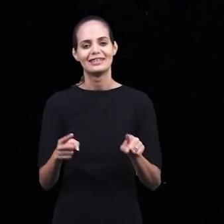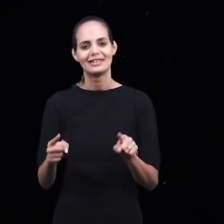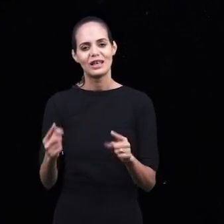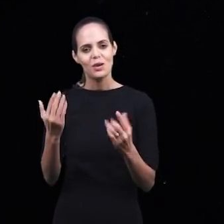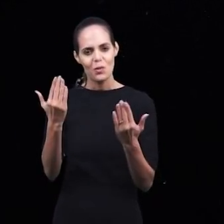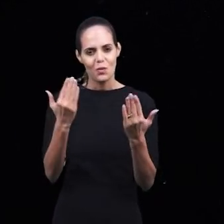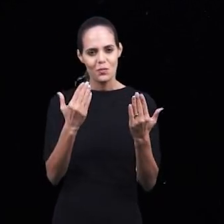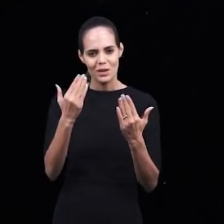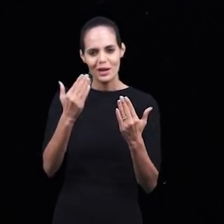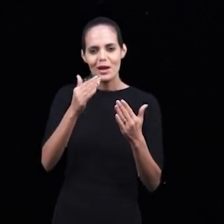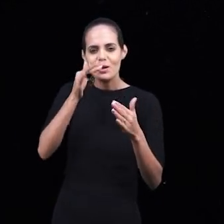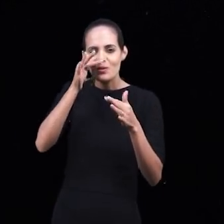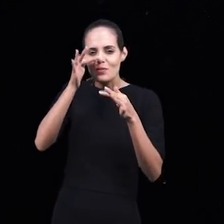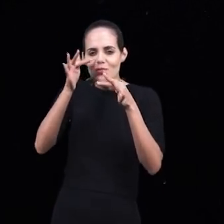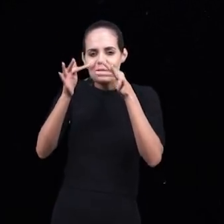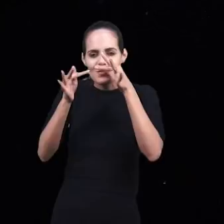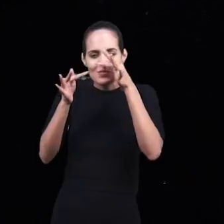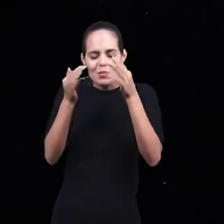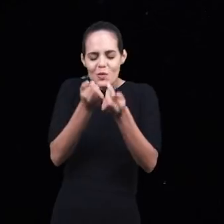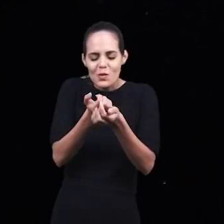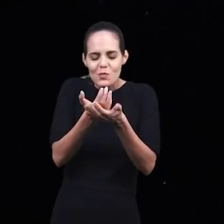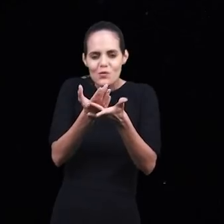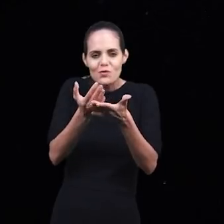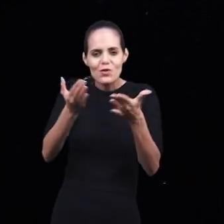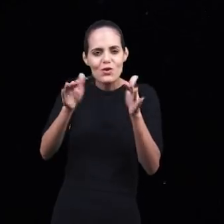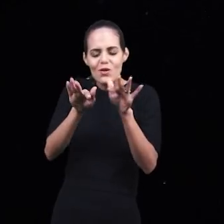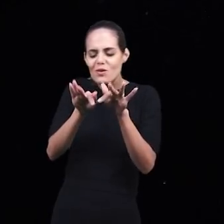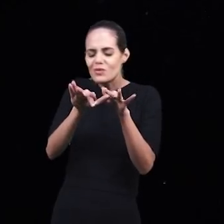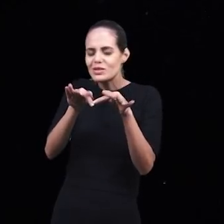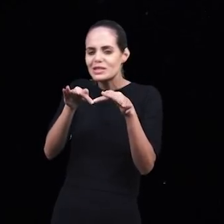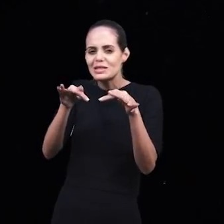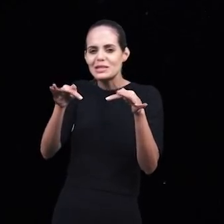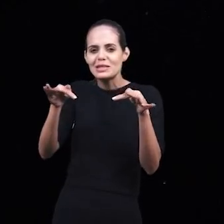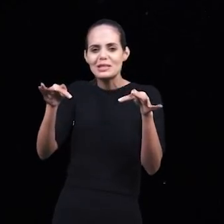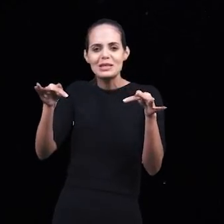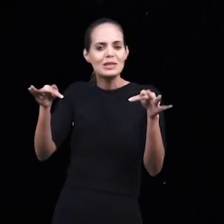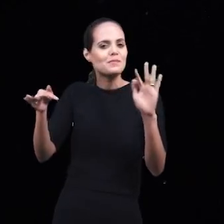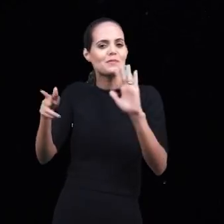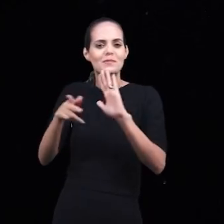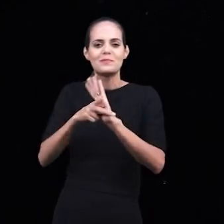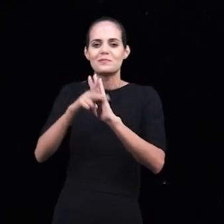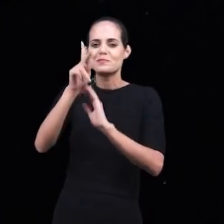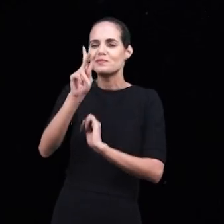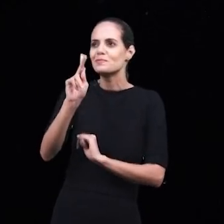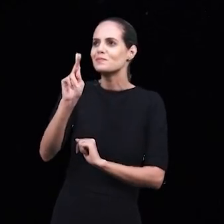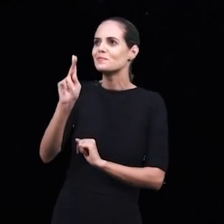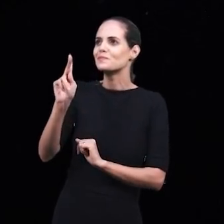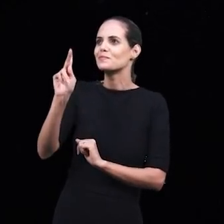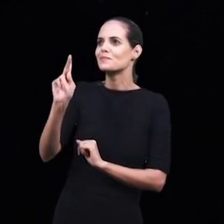Como uma flor pequena em teu